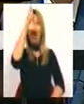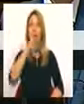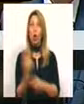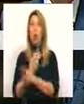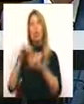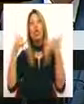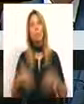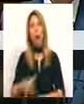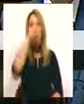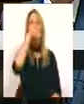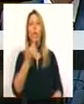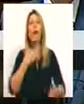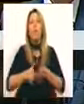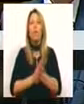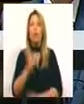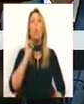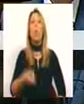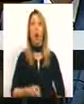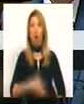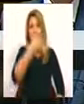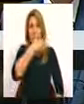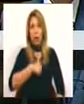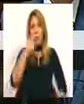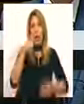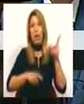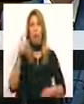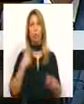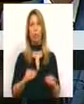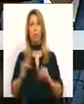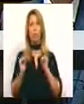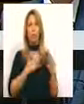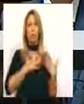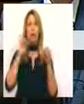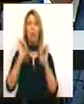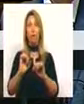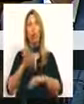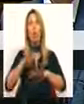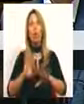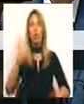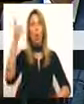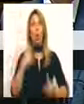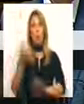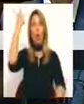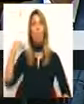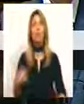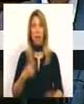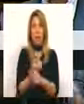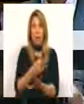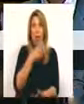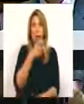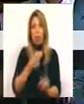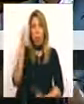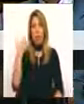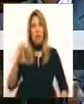pessoas para tentar esconder as suas responsabilidades naquilo que aconteceu no verão passado, nas tragédias do verão passado. Tenho...